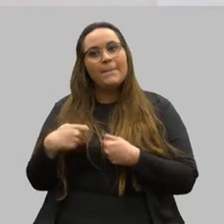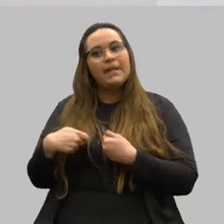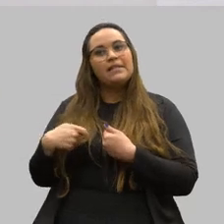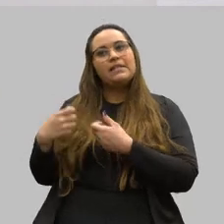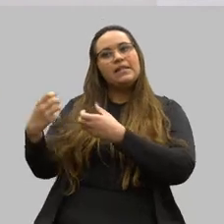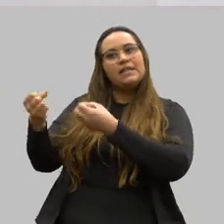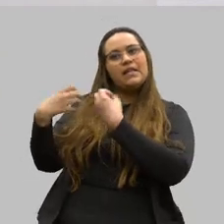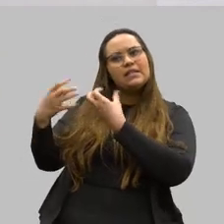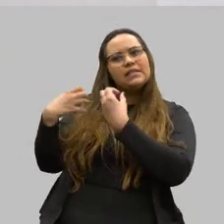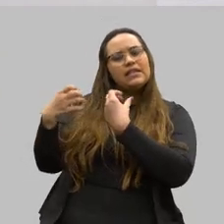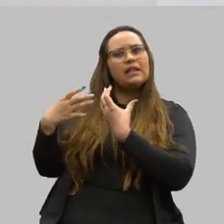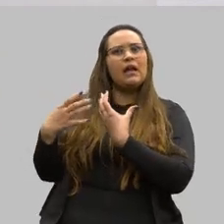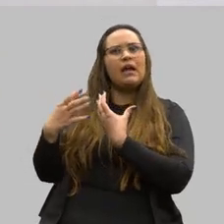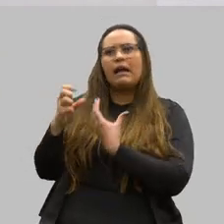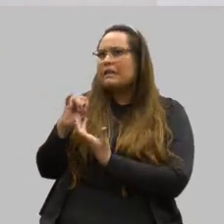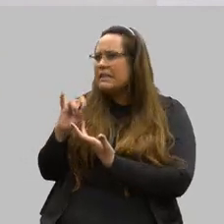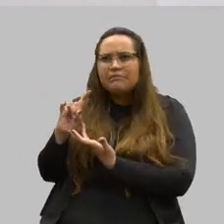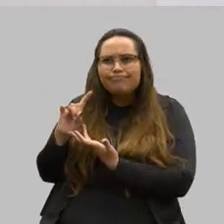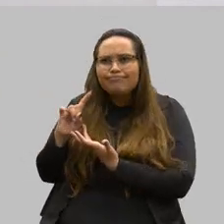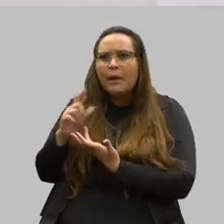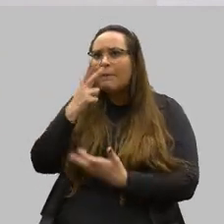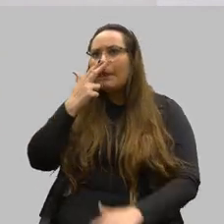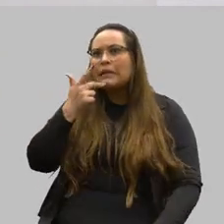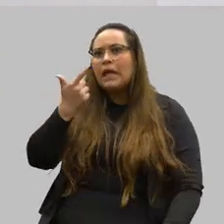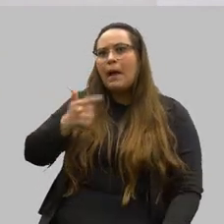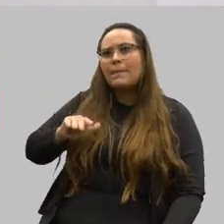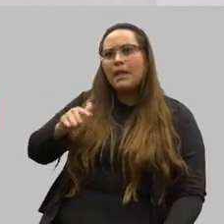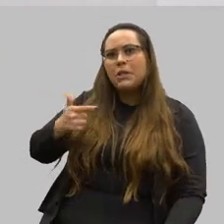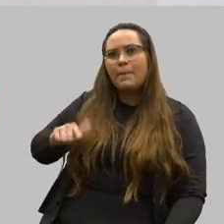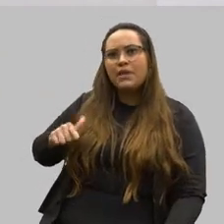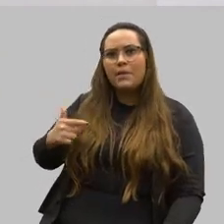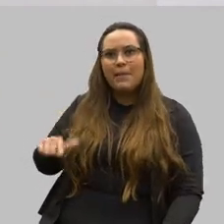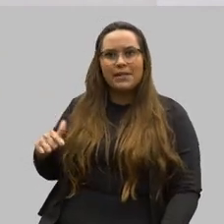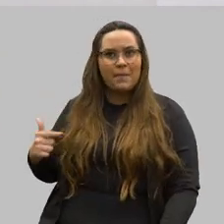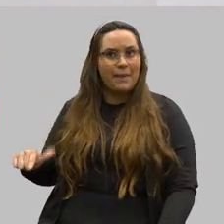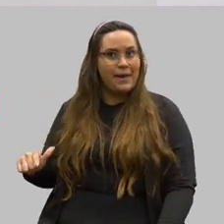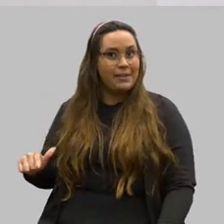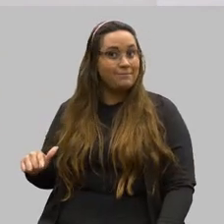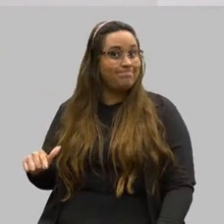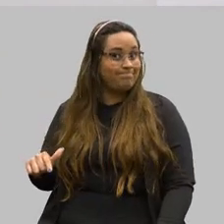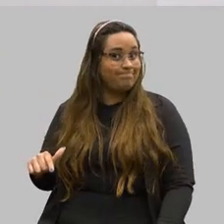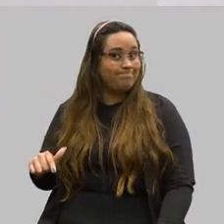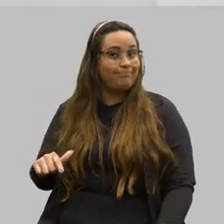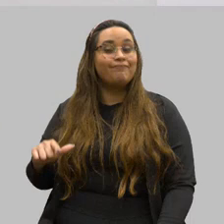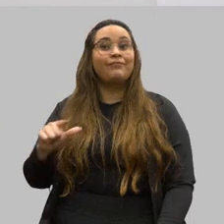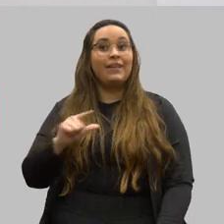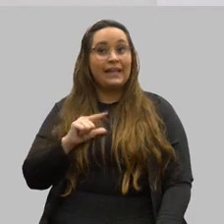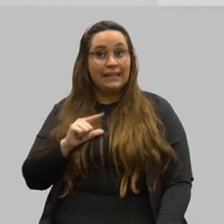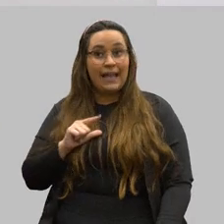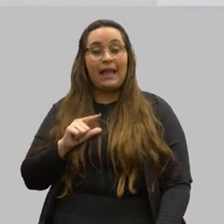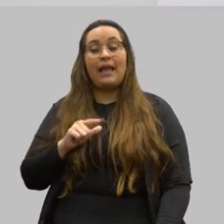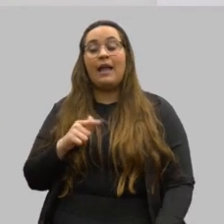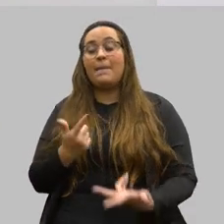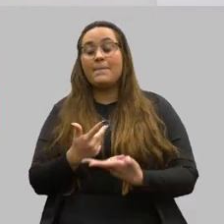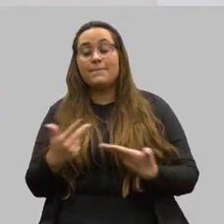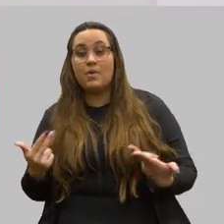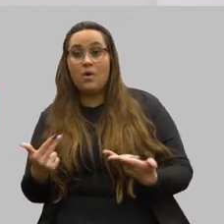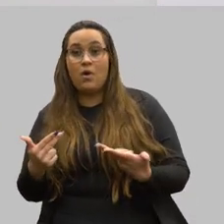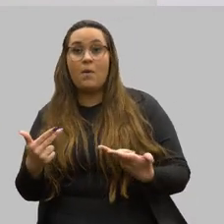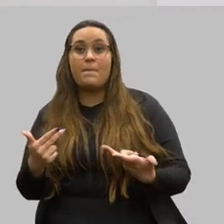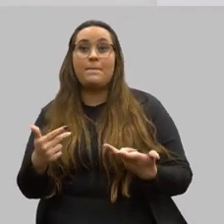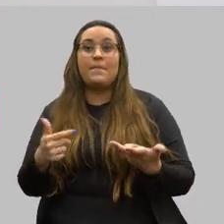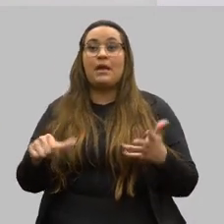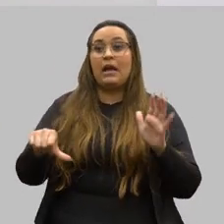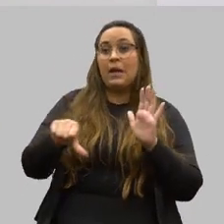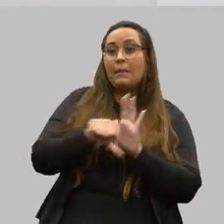porque senão a gente vai repetir gente né Eh nós temos as nossas próprias tragédias criminosas como o